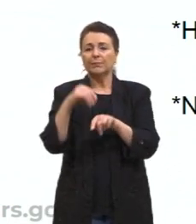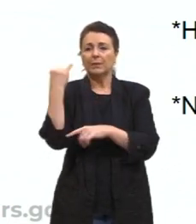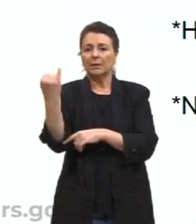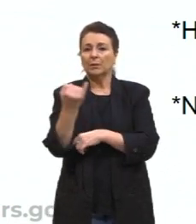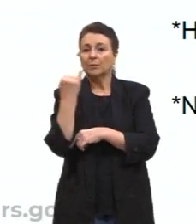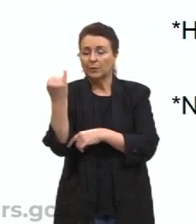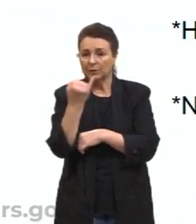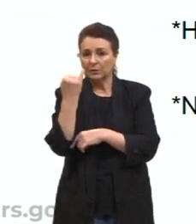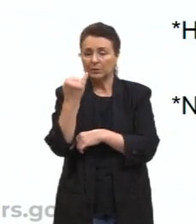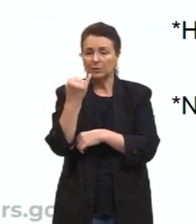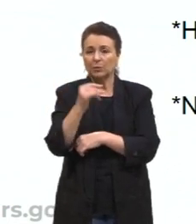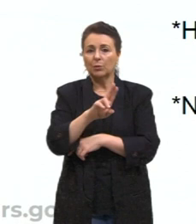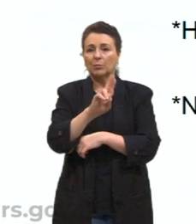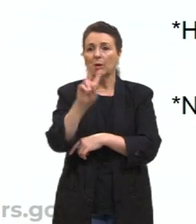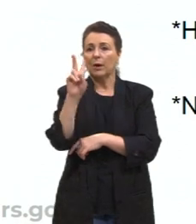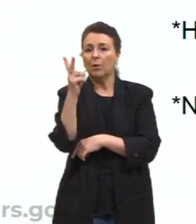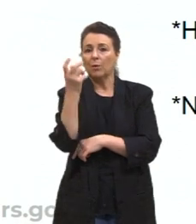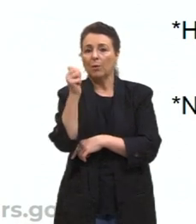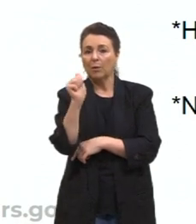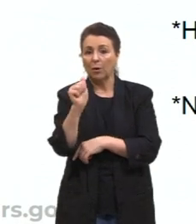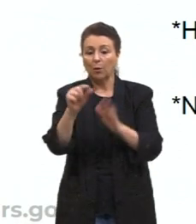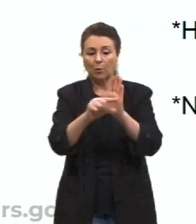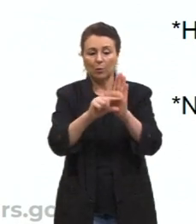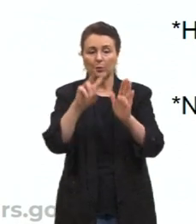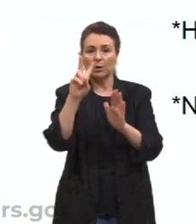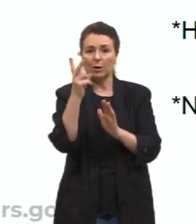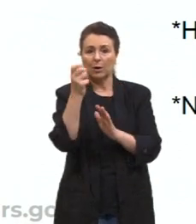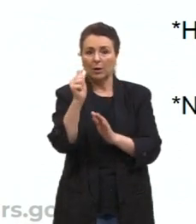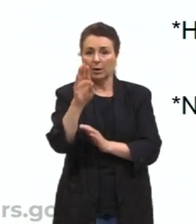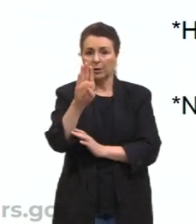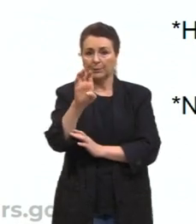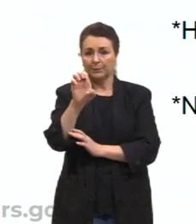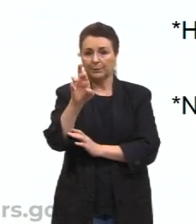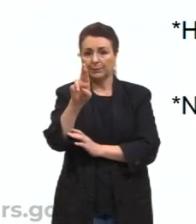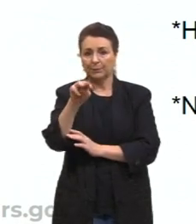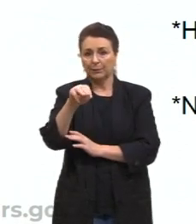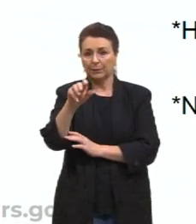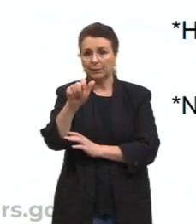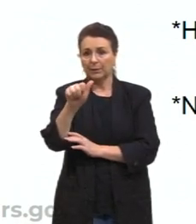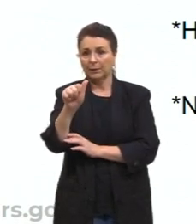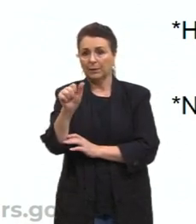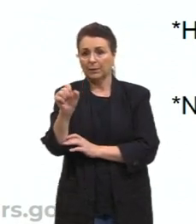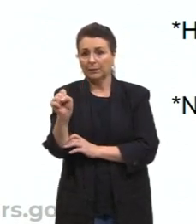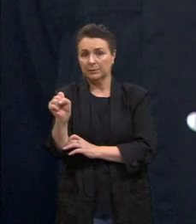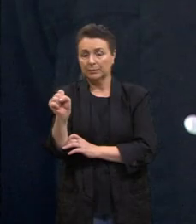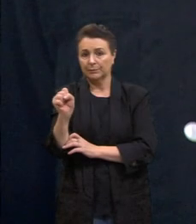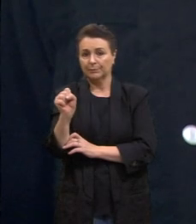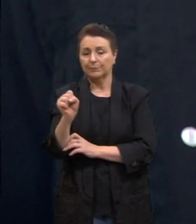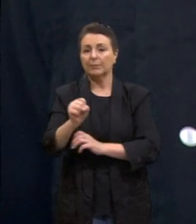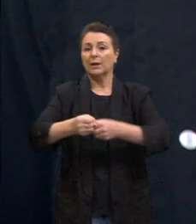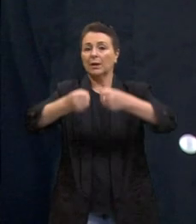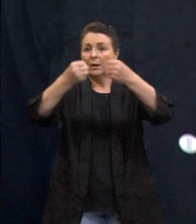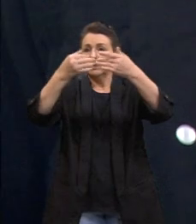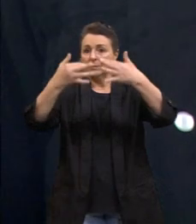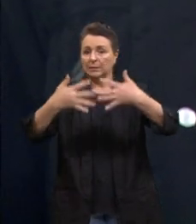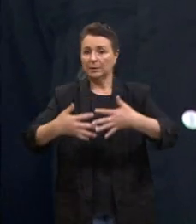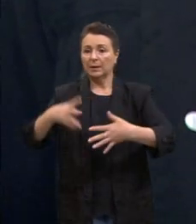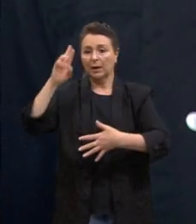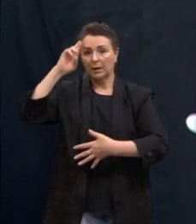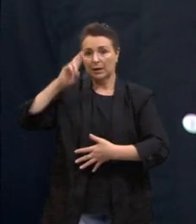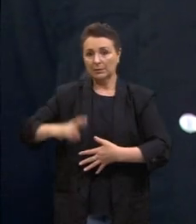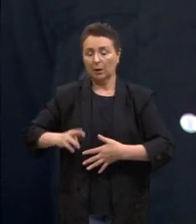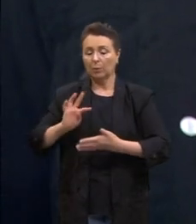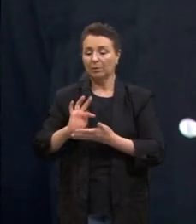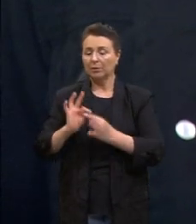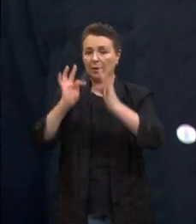Frankfurt é o cara chamado habermas né o habermas ele trata essa questão da razão técnico instrumental o